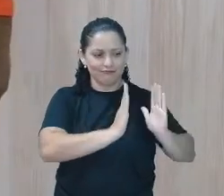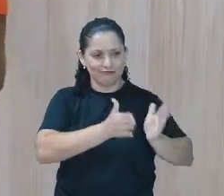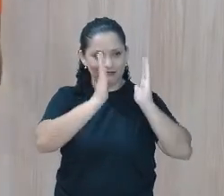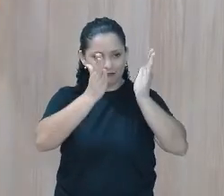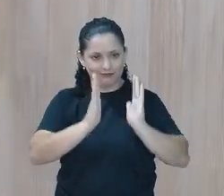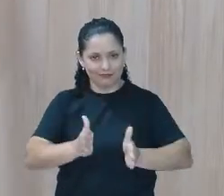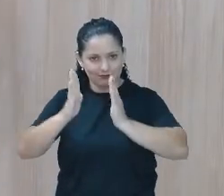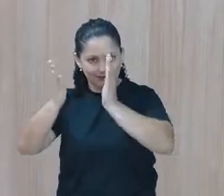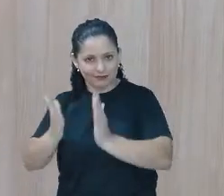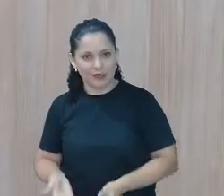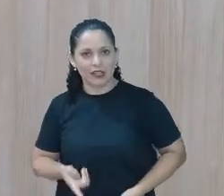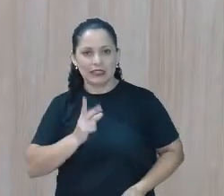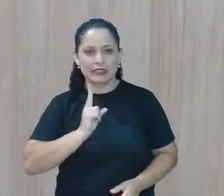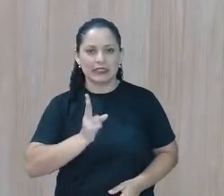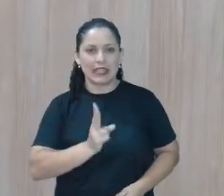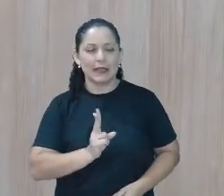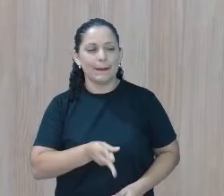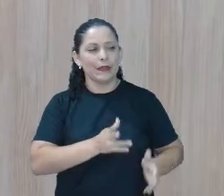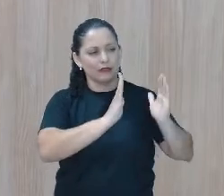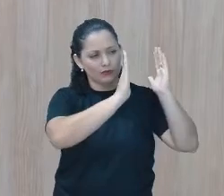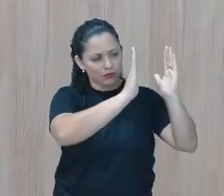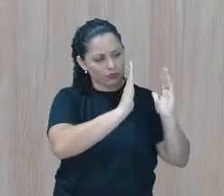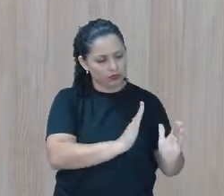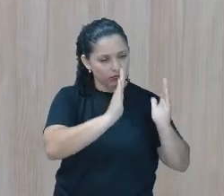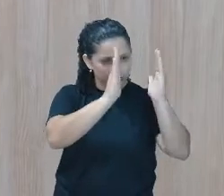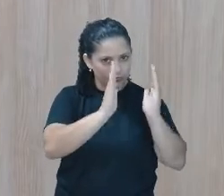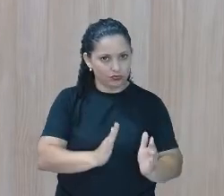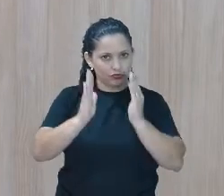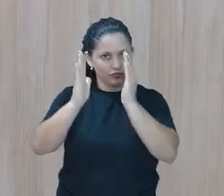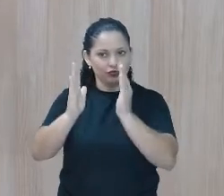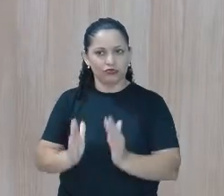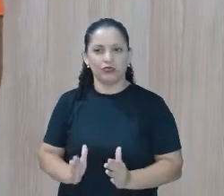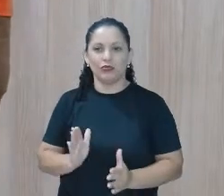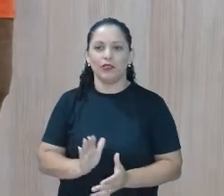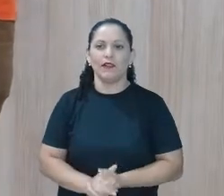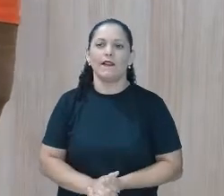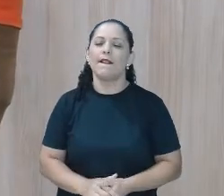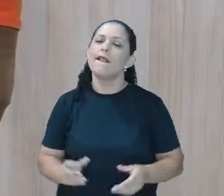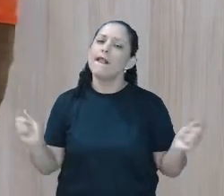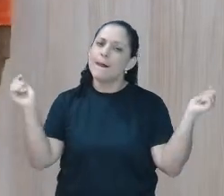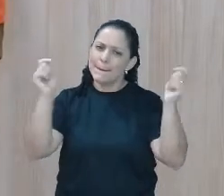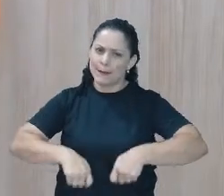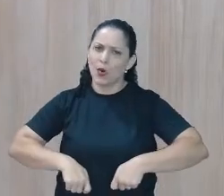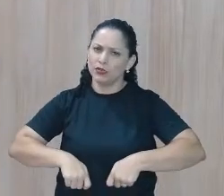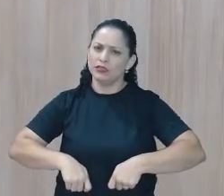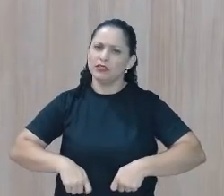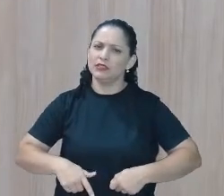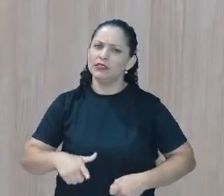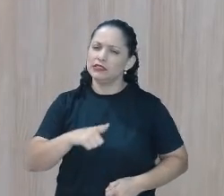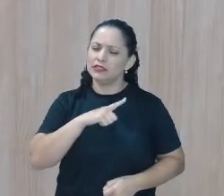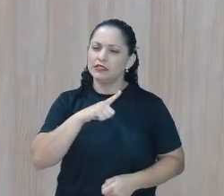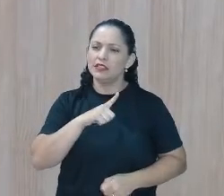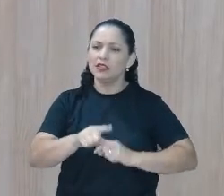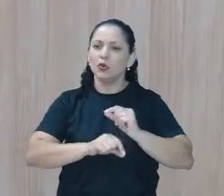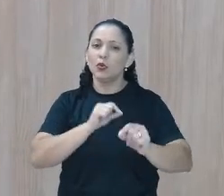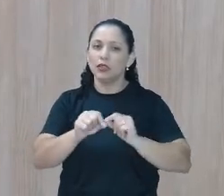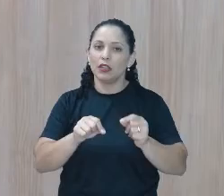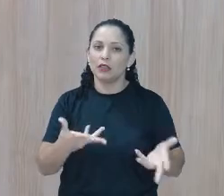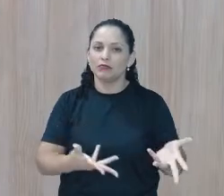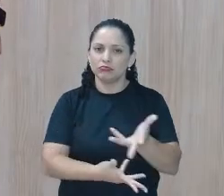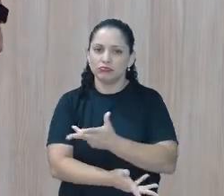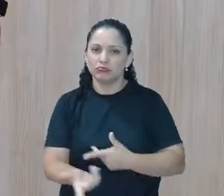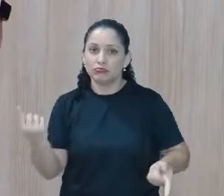elas vão do menor para o maior. Então, opa, belezinha, show de bola. Pode ser de grandezas aí